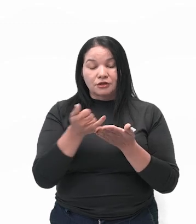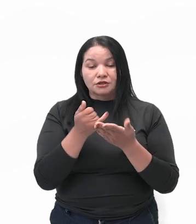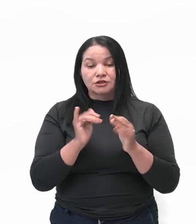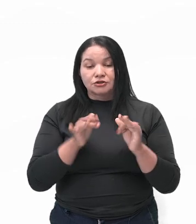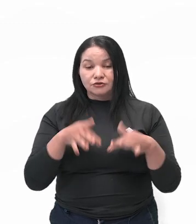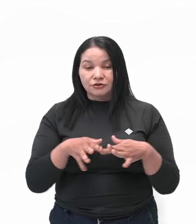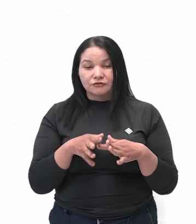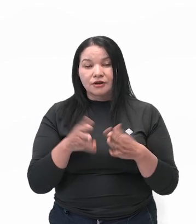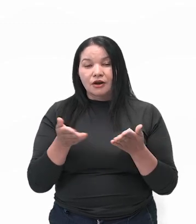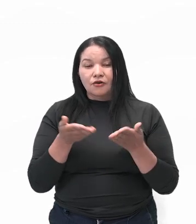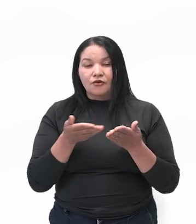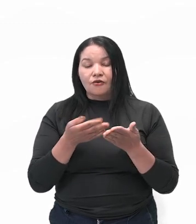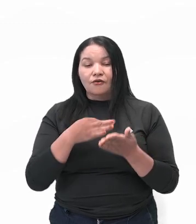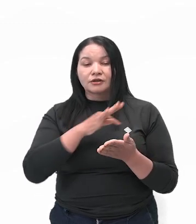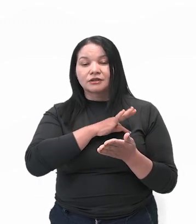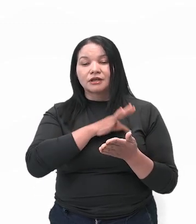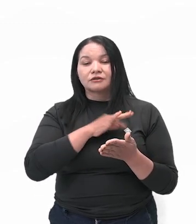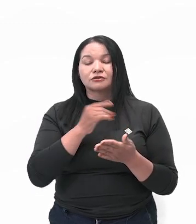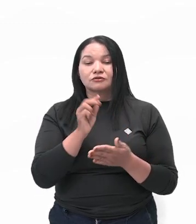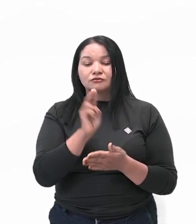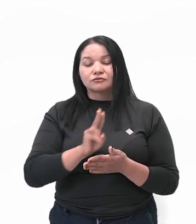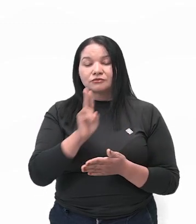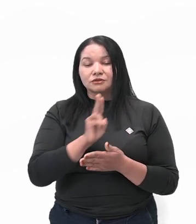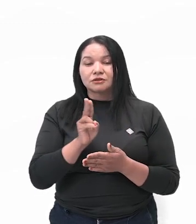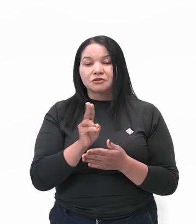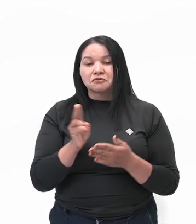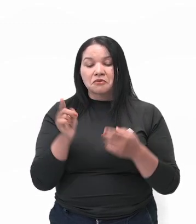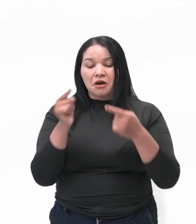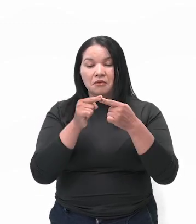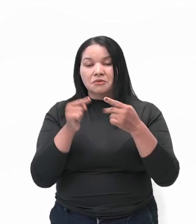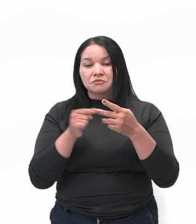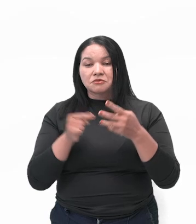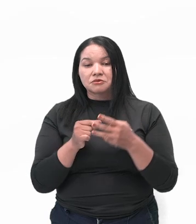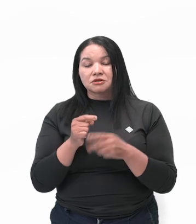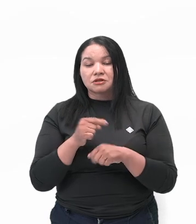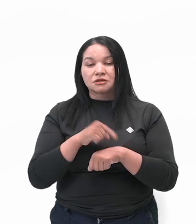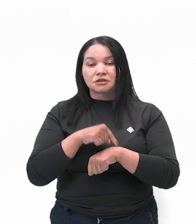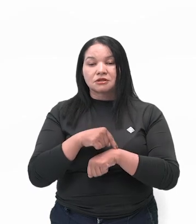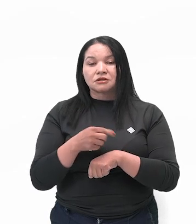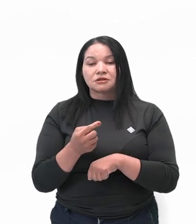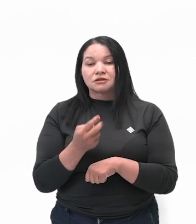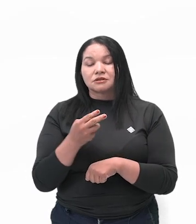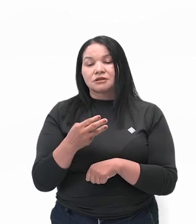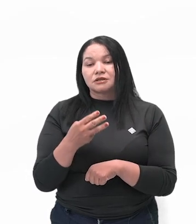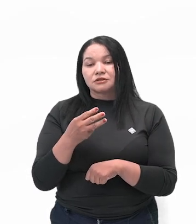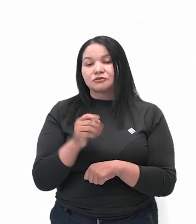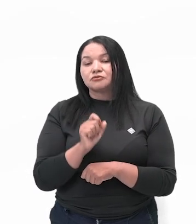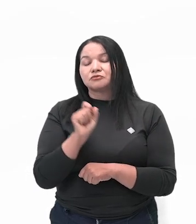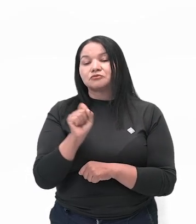é a técnica de leitura que eu estou utilizando? 3 segundos para vocês. Aí, ó.